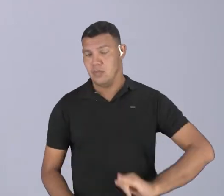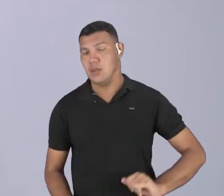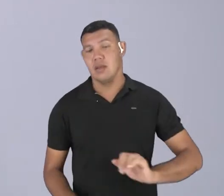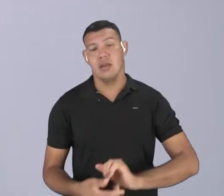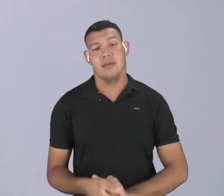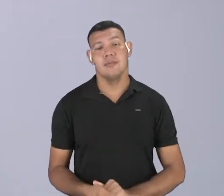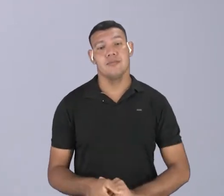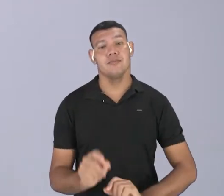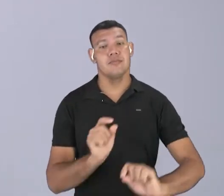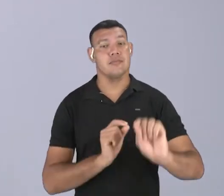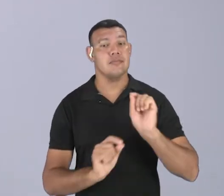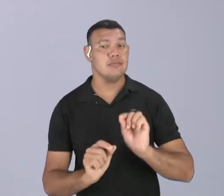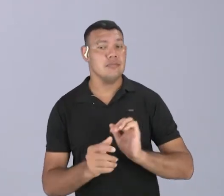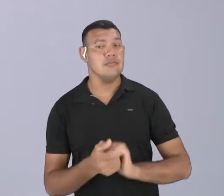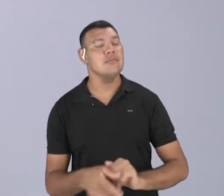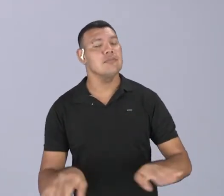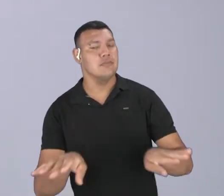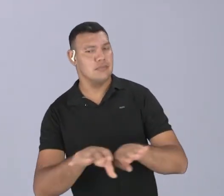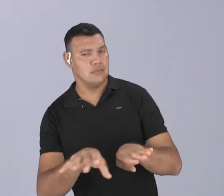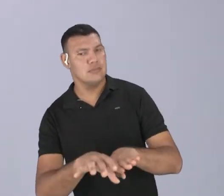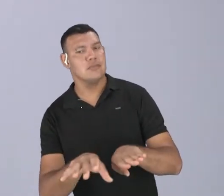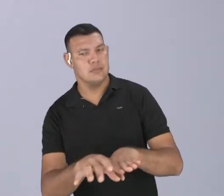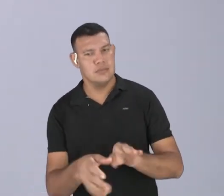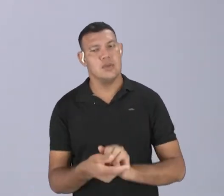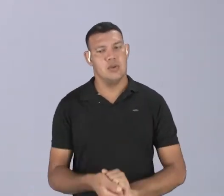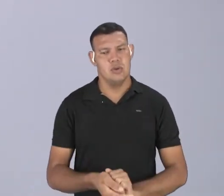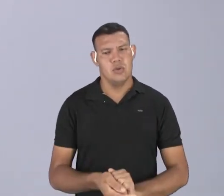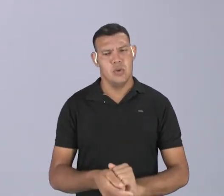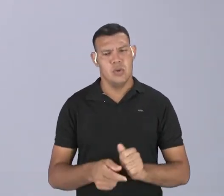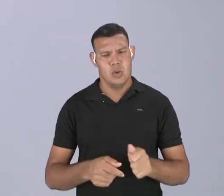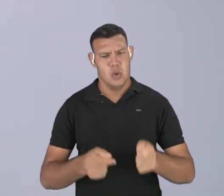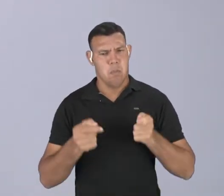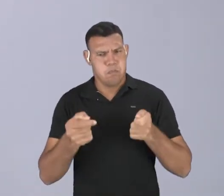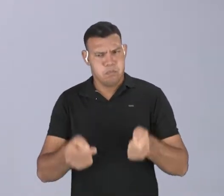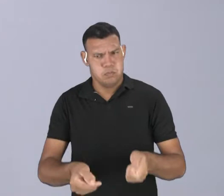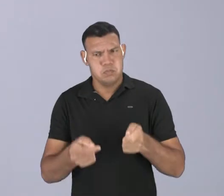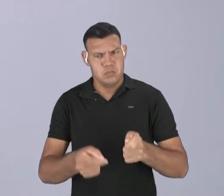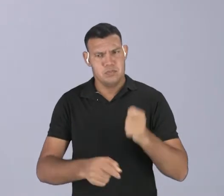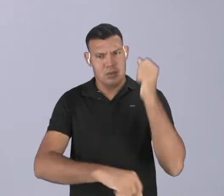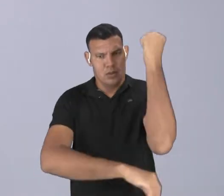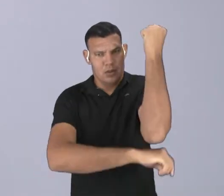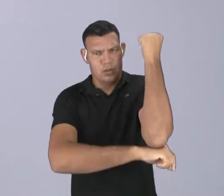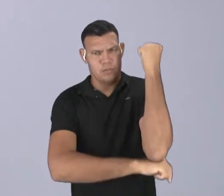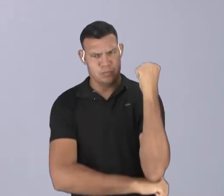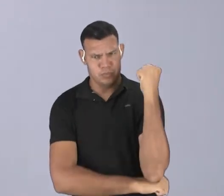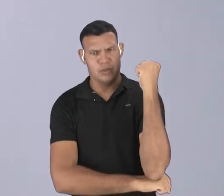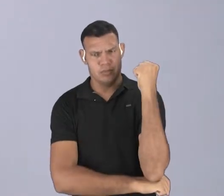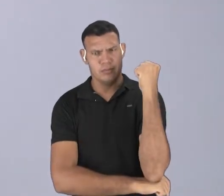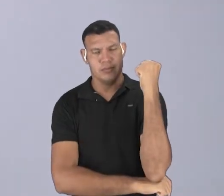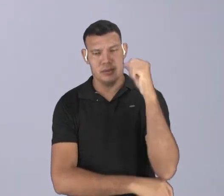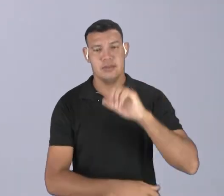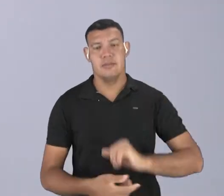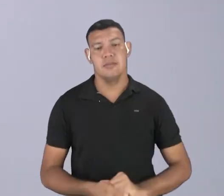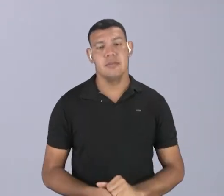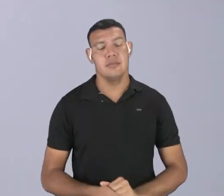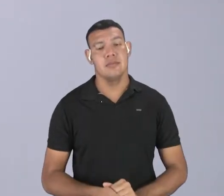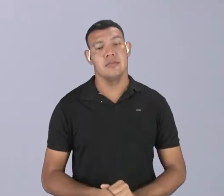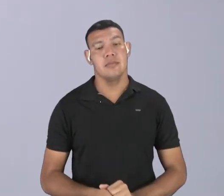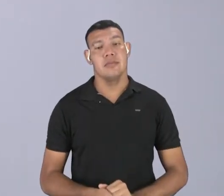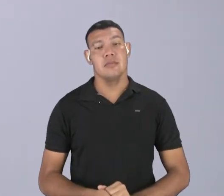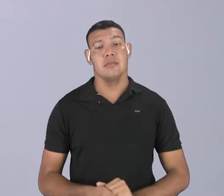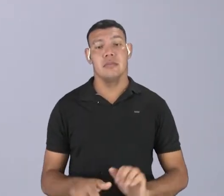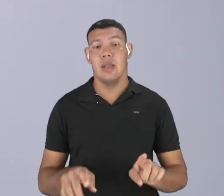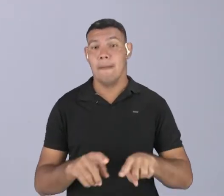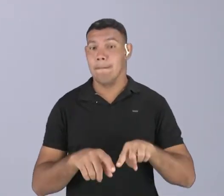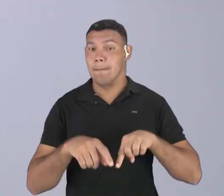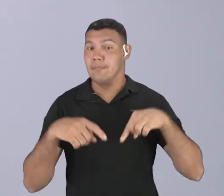imperialismo ele também é essa arte de dominação do dominado com o dominante,